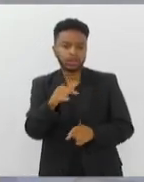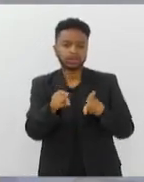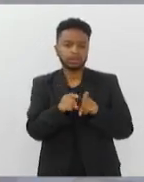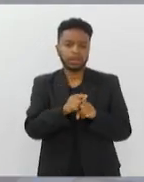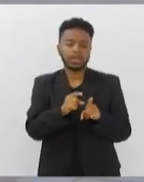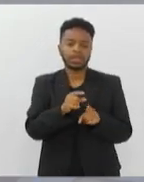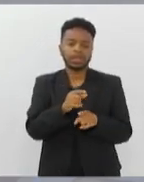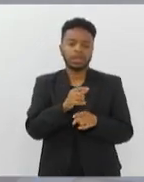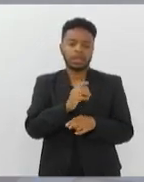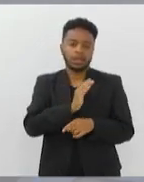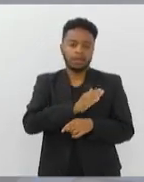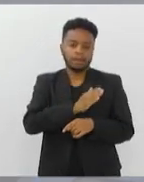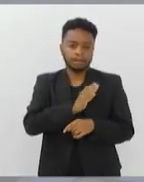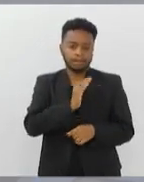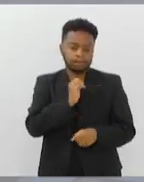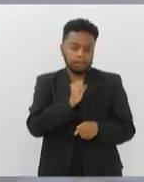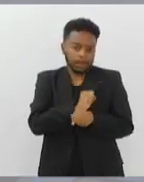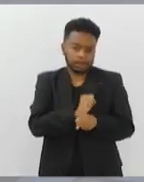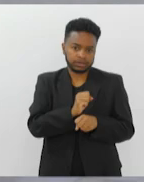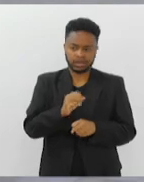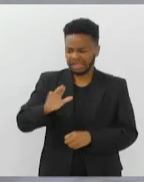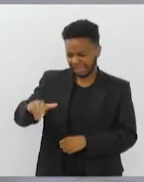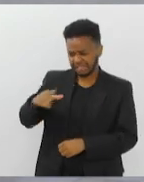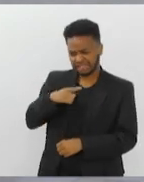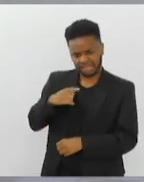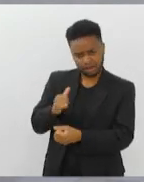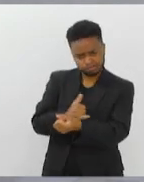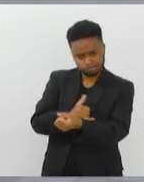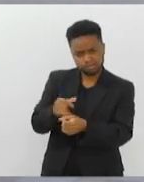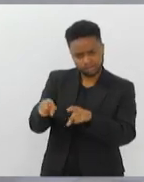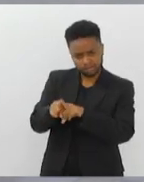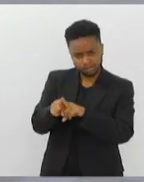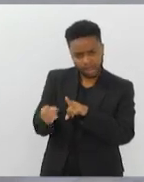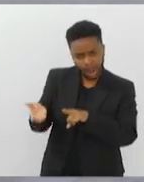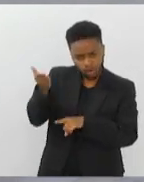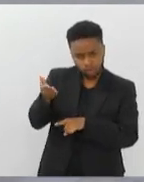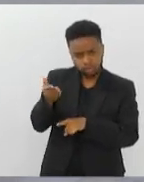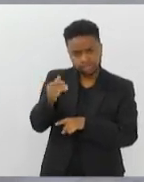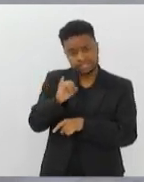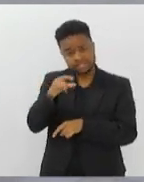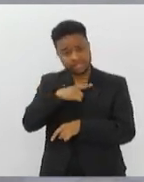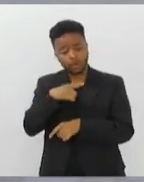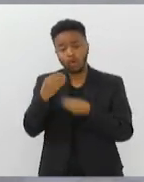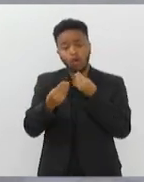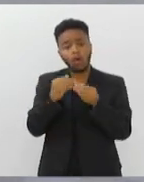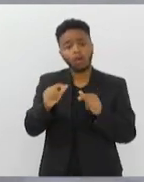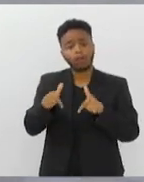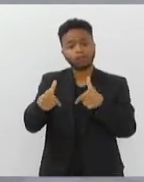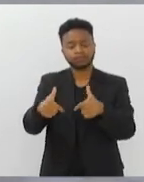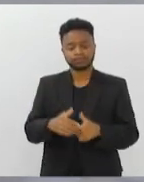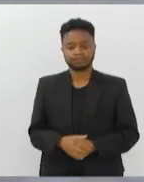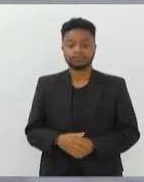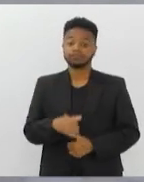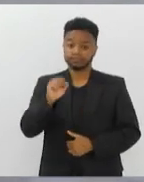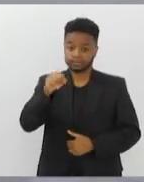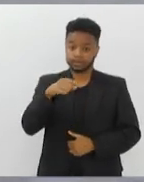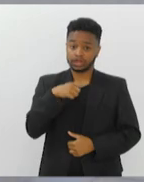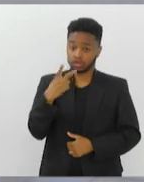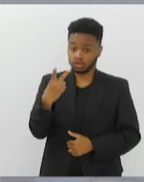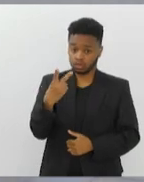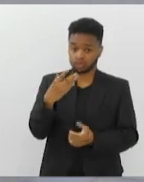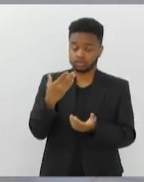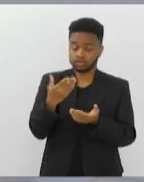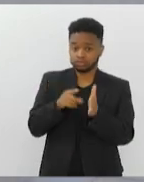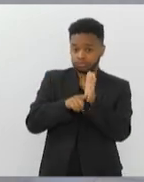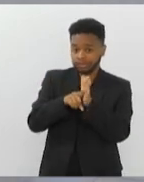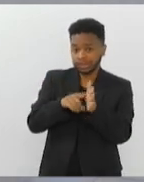Crianças também têm colesterol alto? E se tem, o que deve ser feito? É, assim, existem dois estudos muito